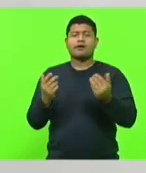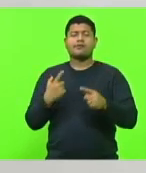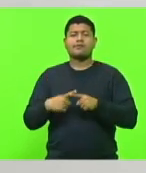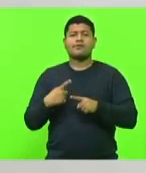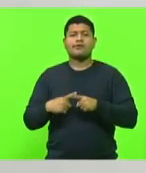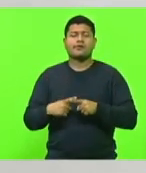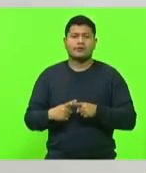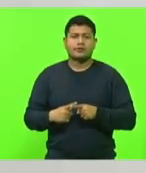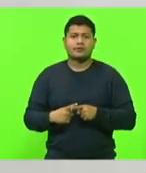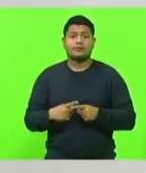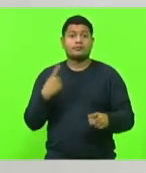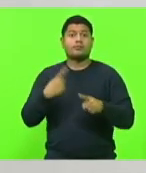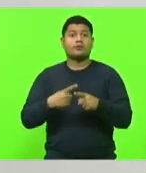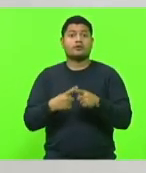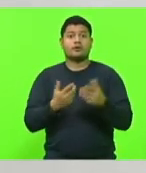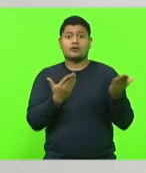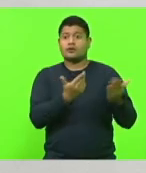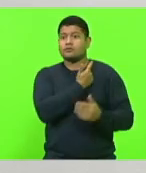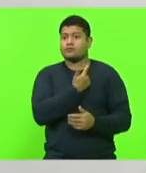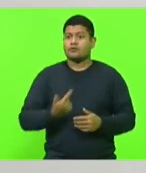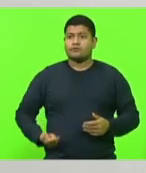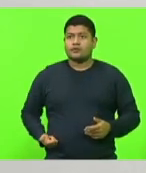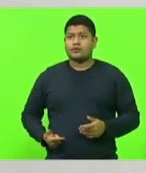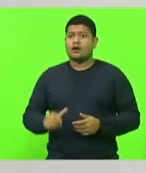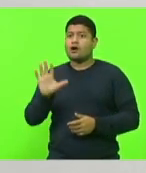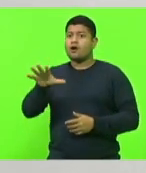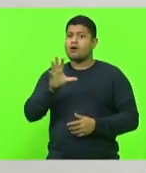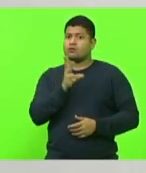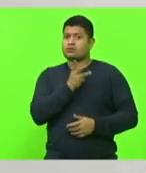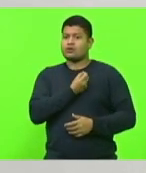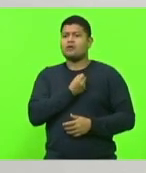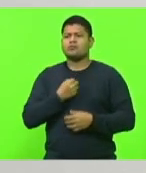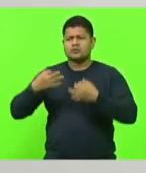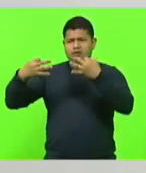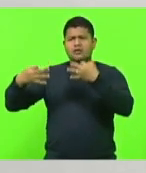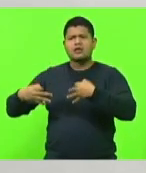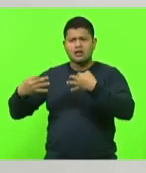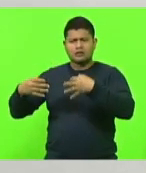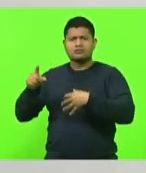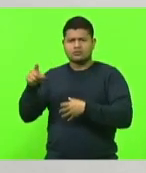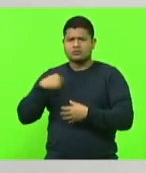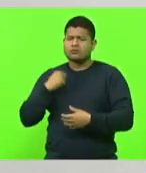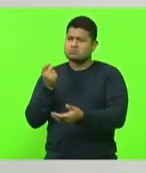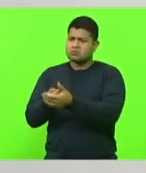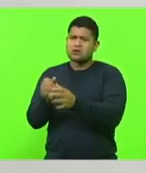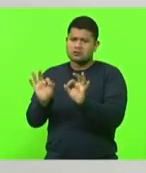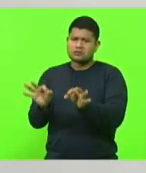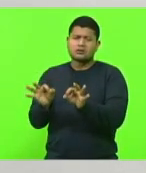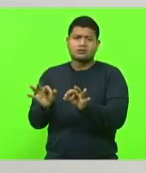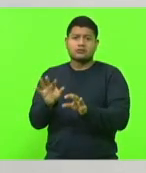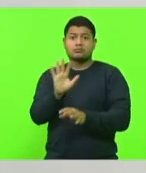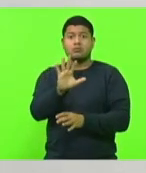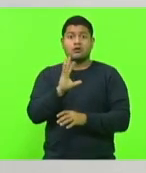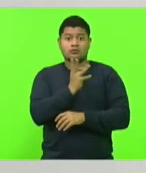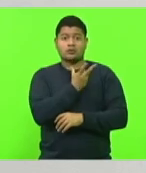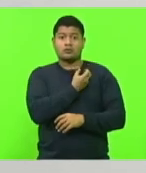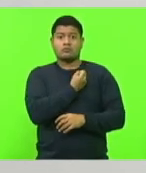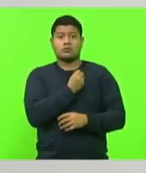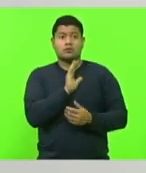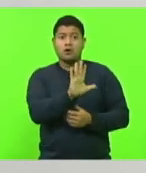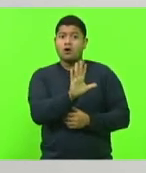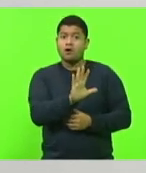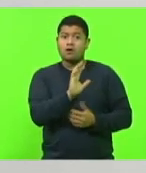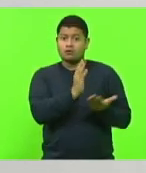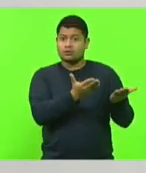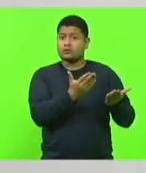Porque o governo diz: olha, o SAMU está tudo certo. E o SAMU diz: olha, o governo está me